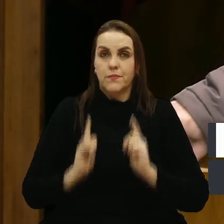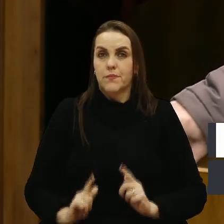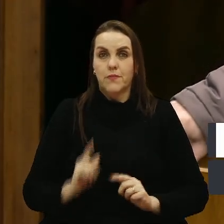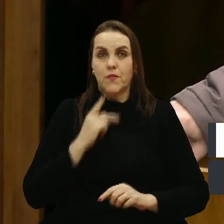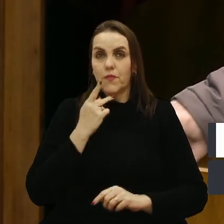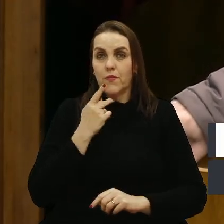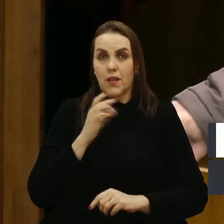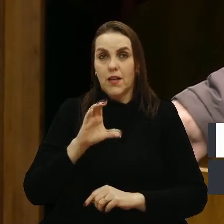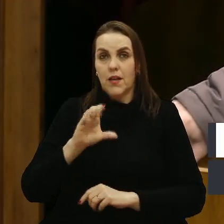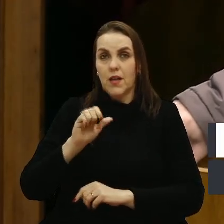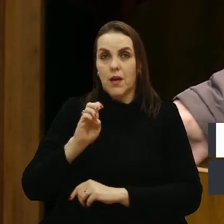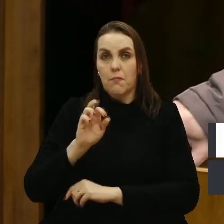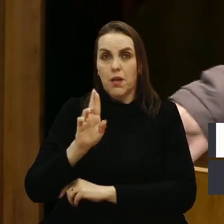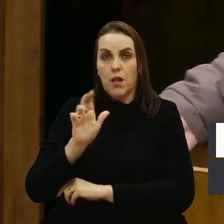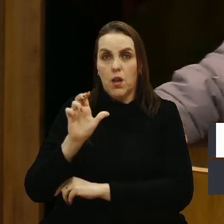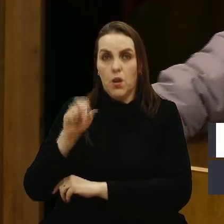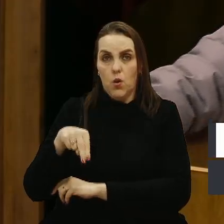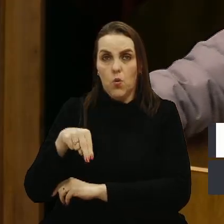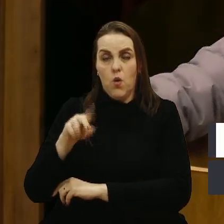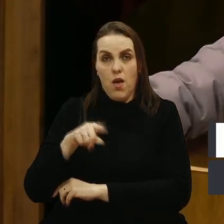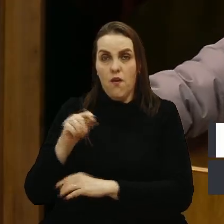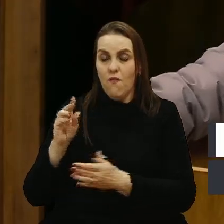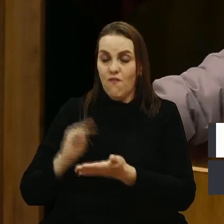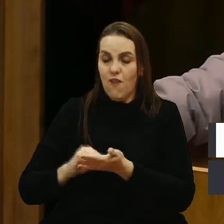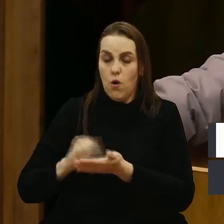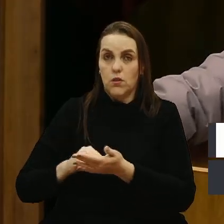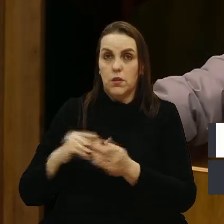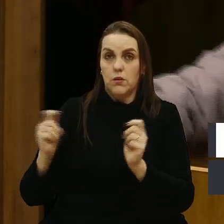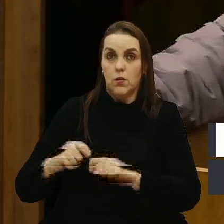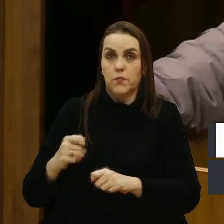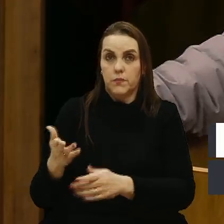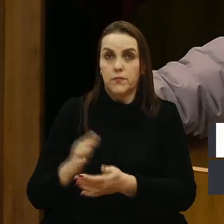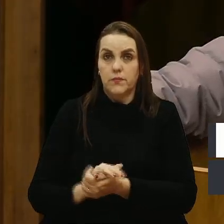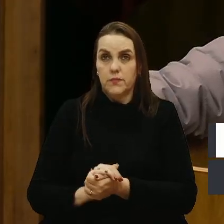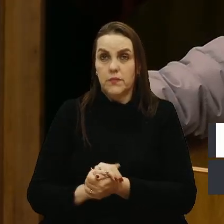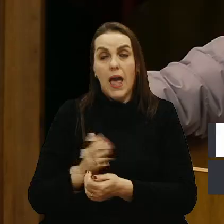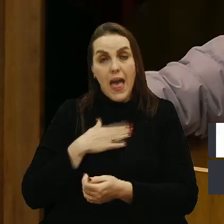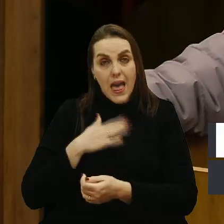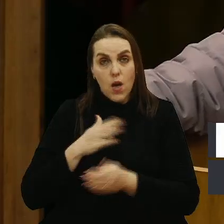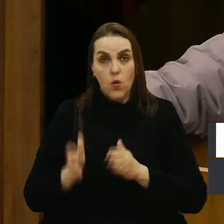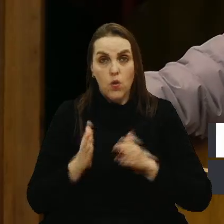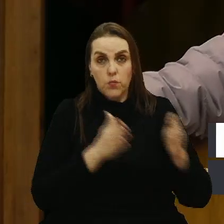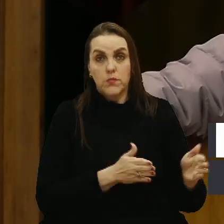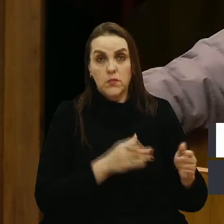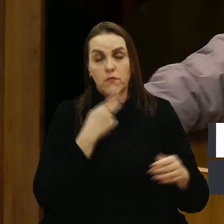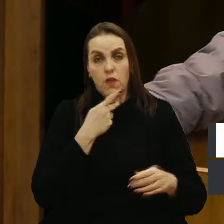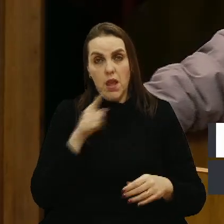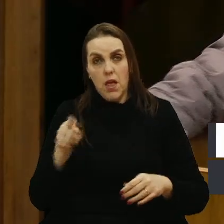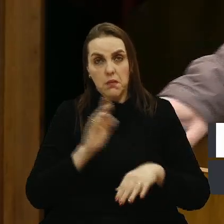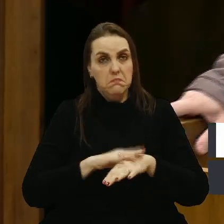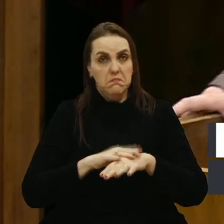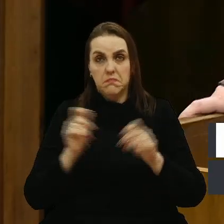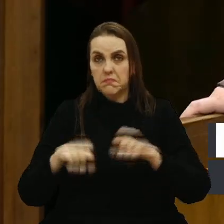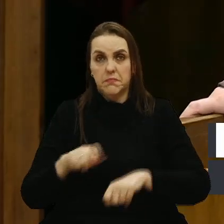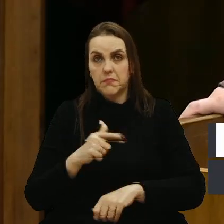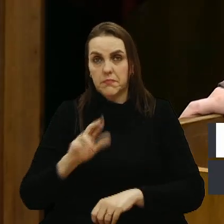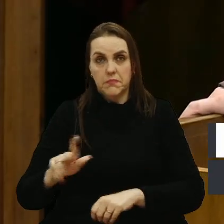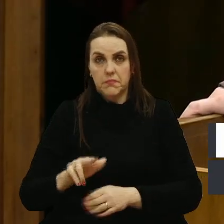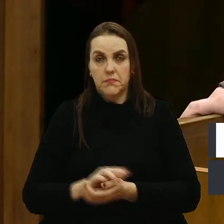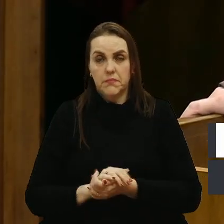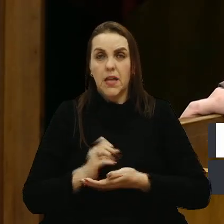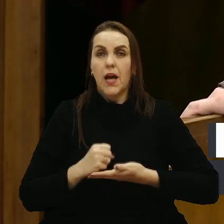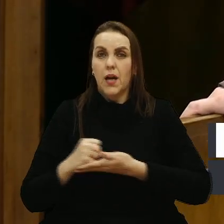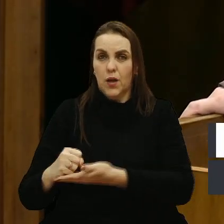é incompetente. Eu espero que eu fale aqui da oposição que ele é incompetente. Eu não esperava que a base do governo